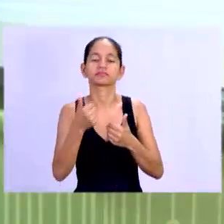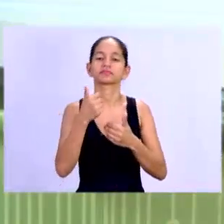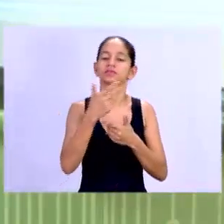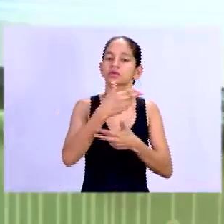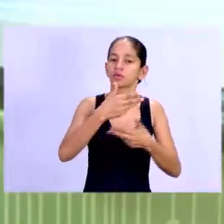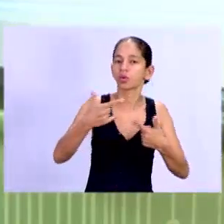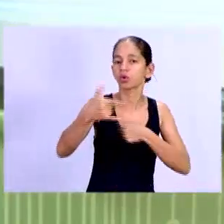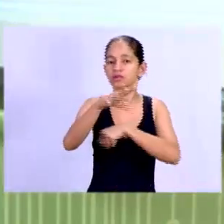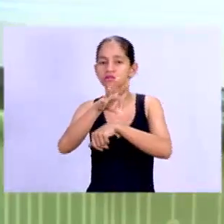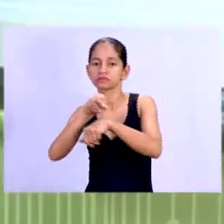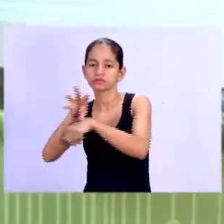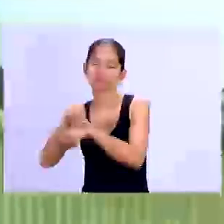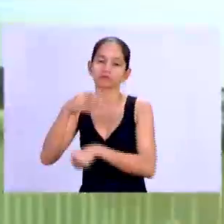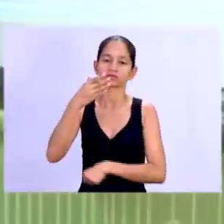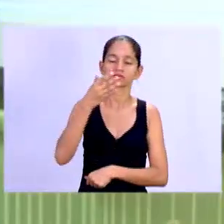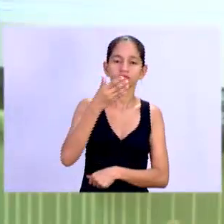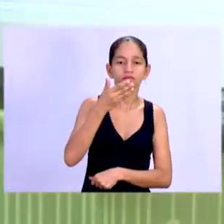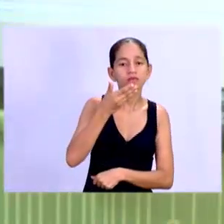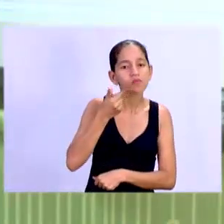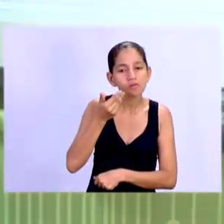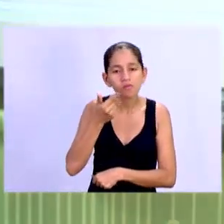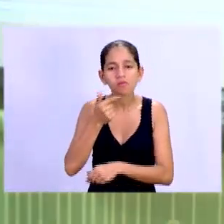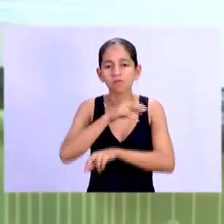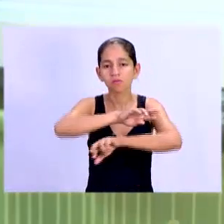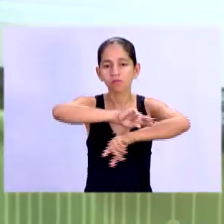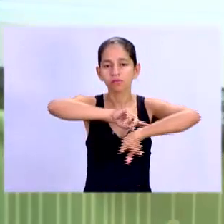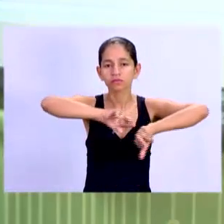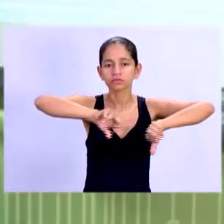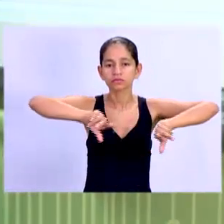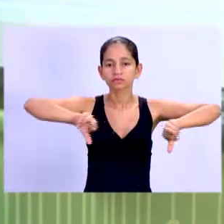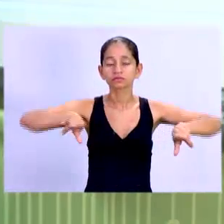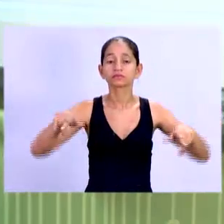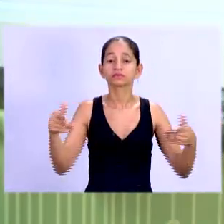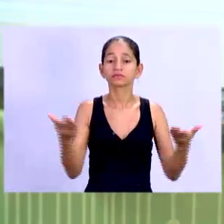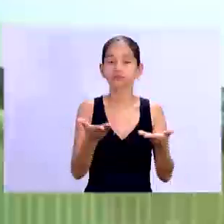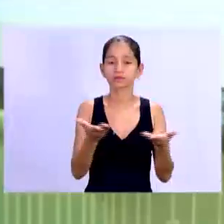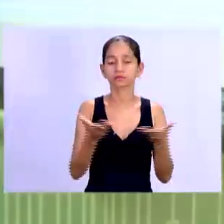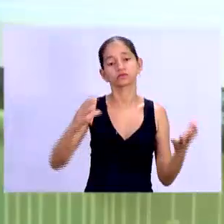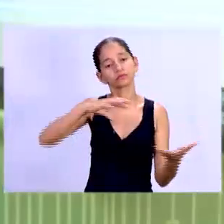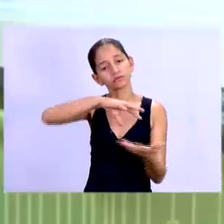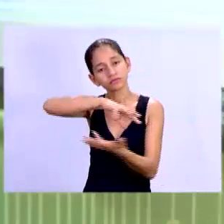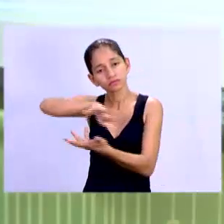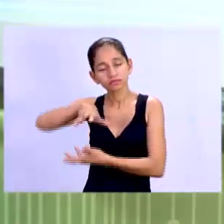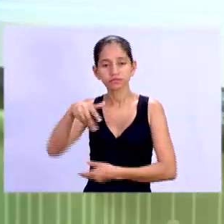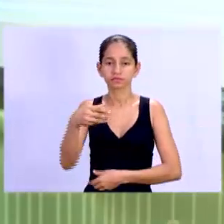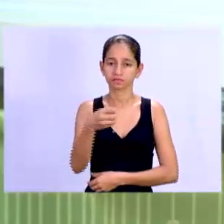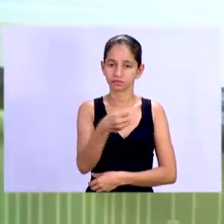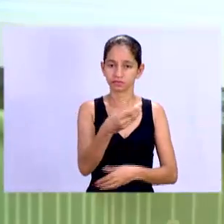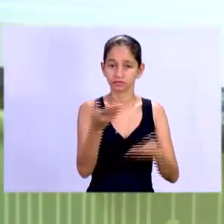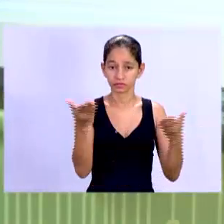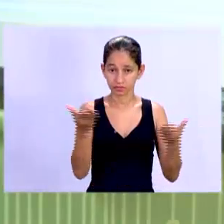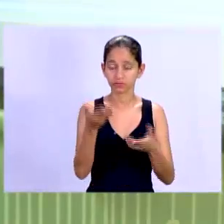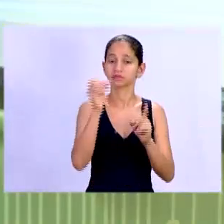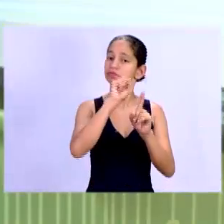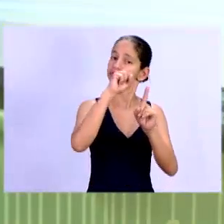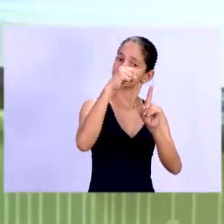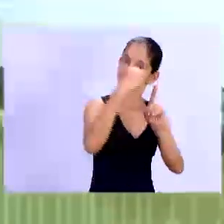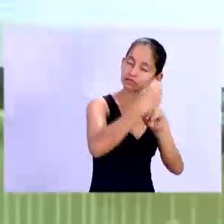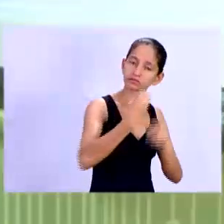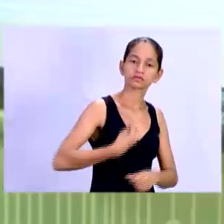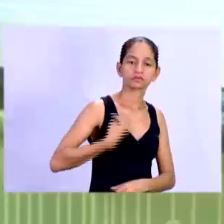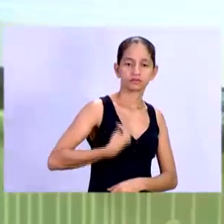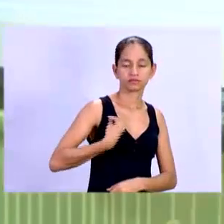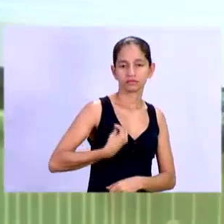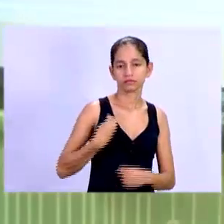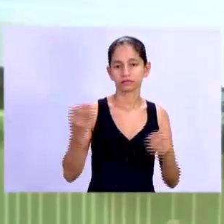nós estamos buscando para as nossas ações na contemporaneidade, na sociedade em que nós